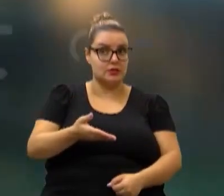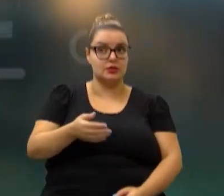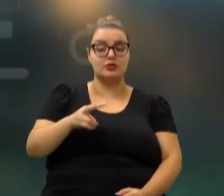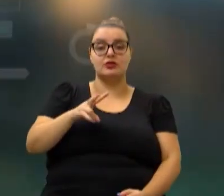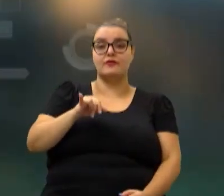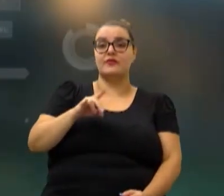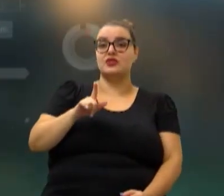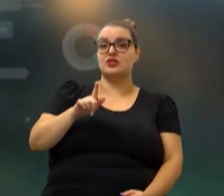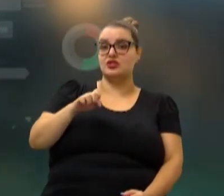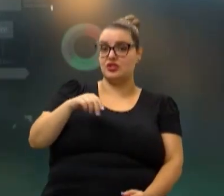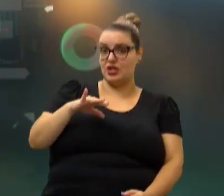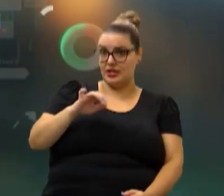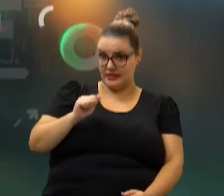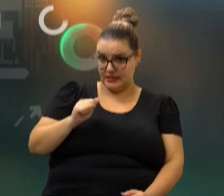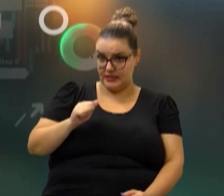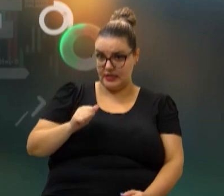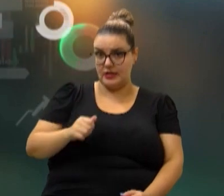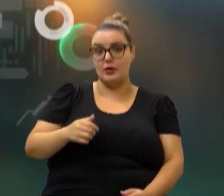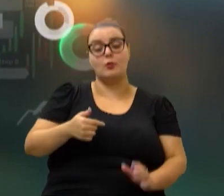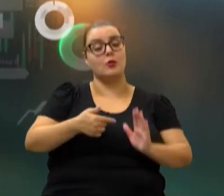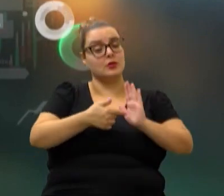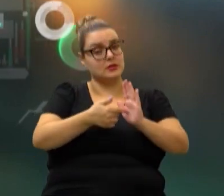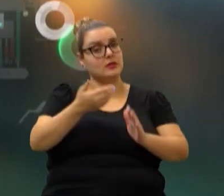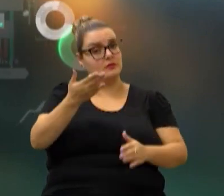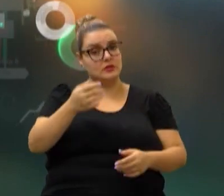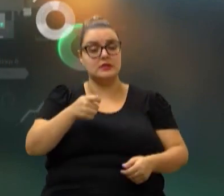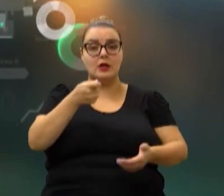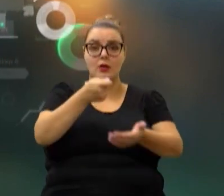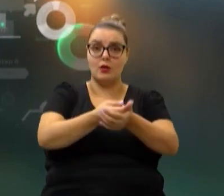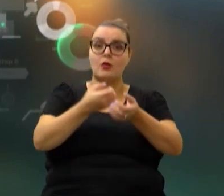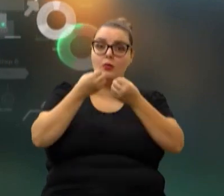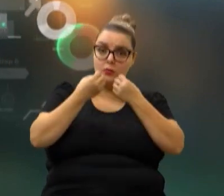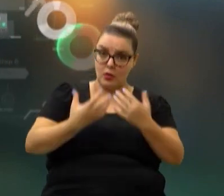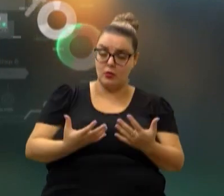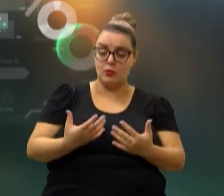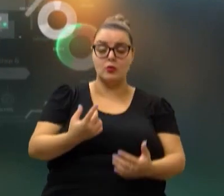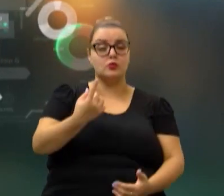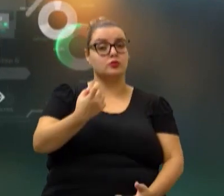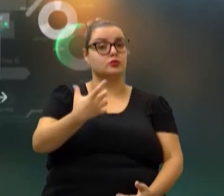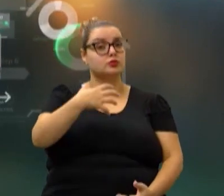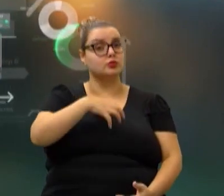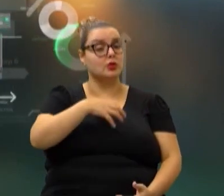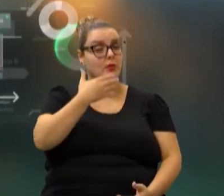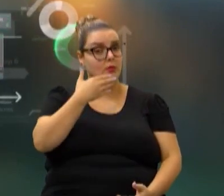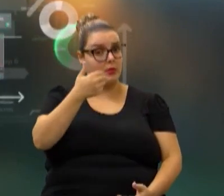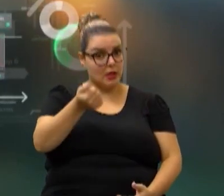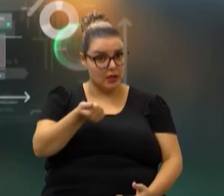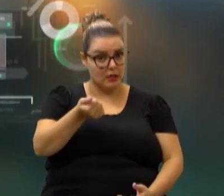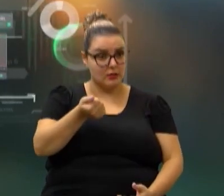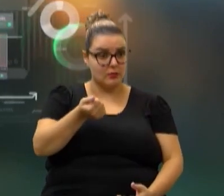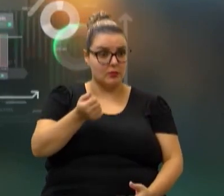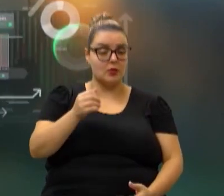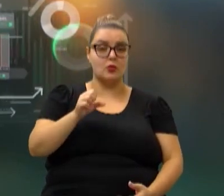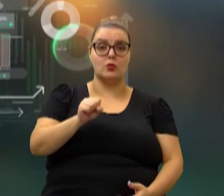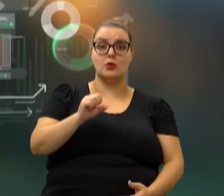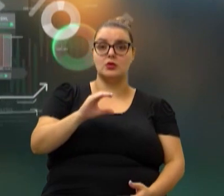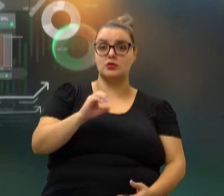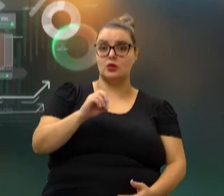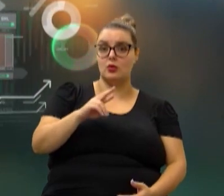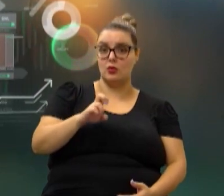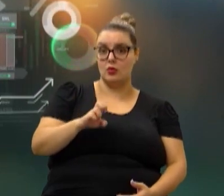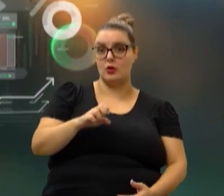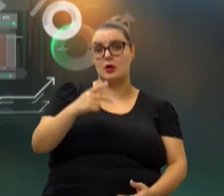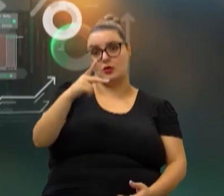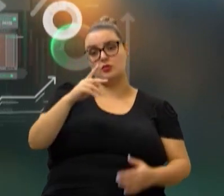período de vigência daquele crédito, você demonstrar que você é um bom pagador. A única forma, né, de você melhorar